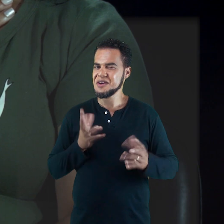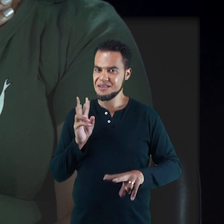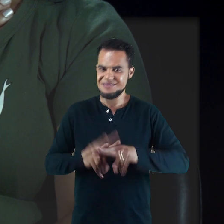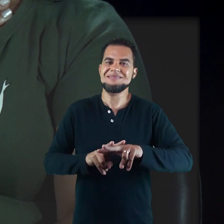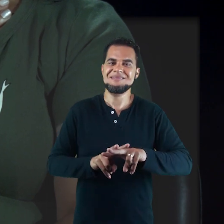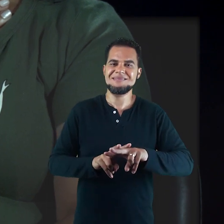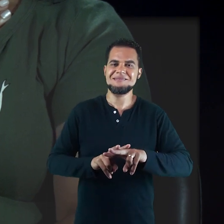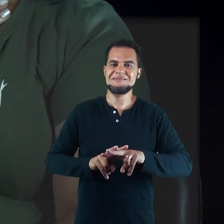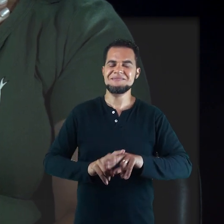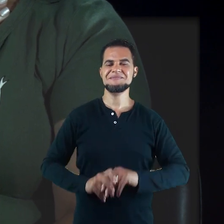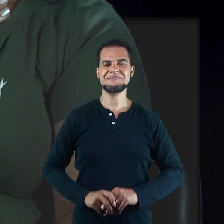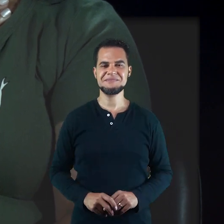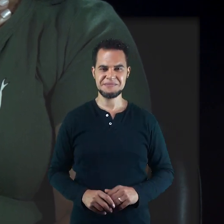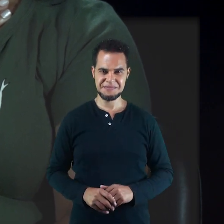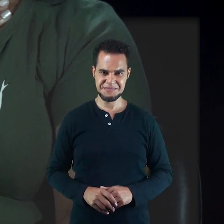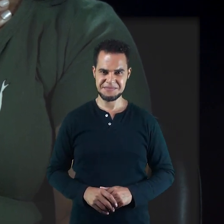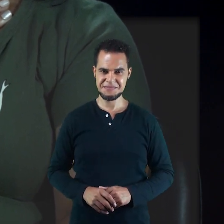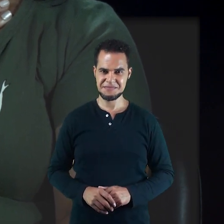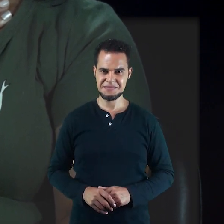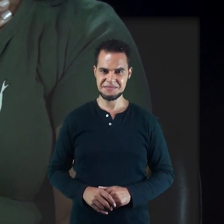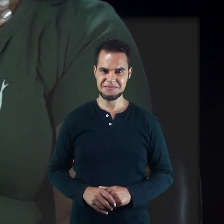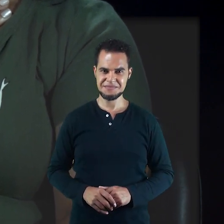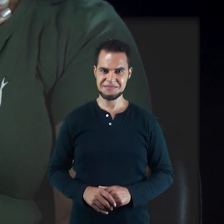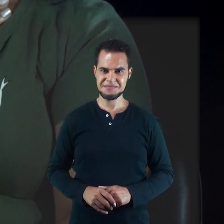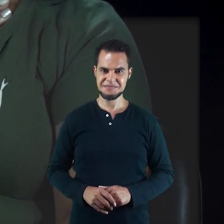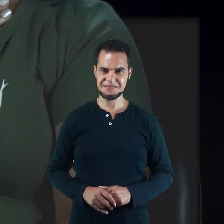Agora travou, né? Calma aí.